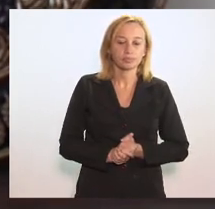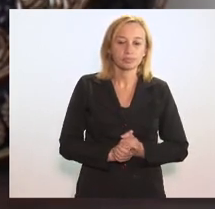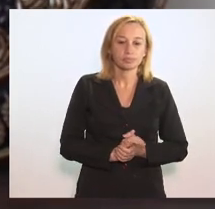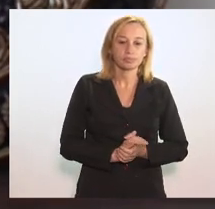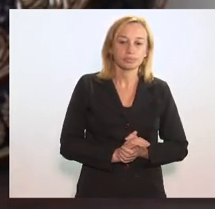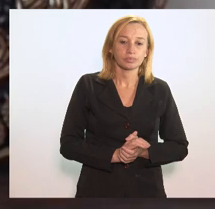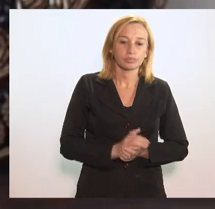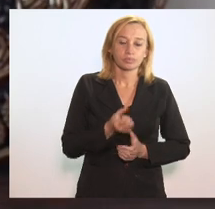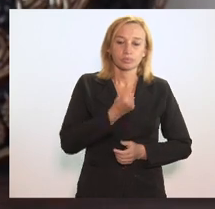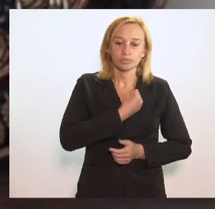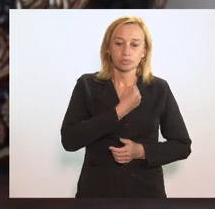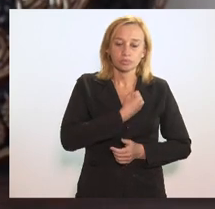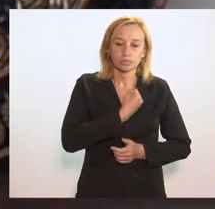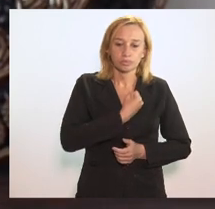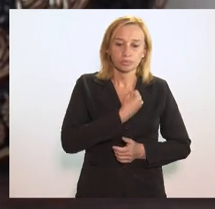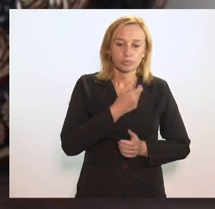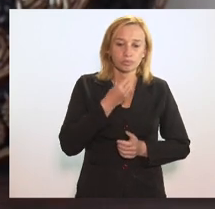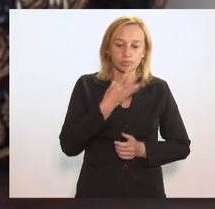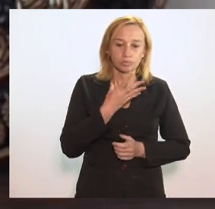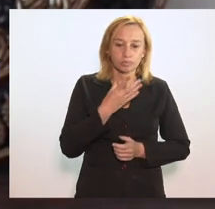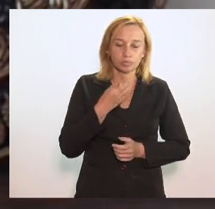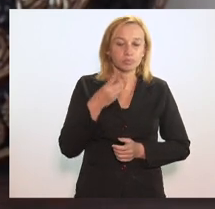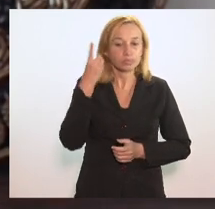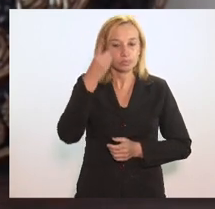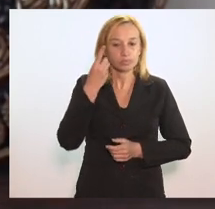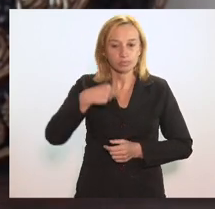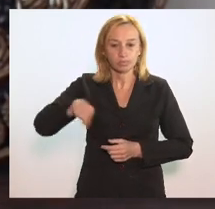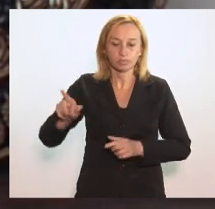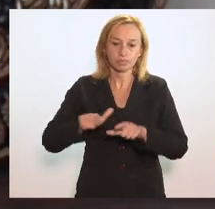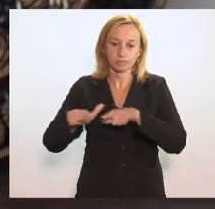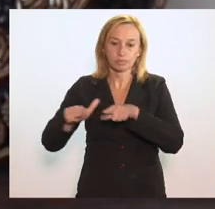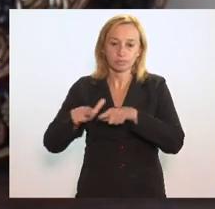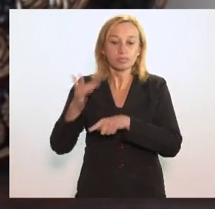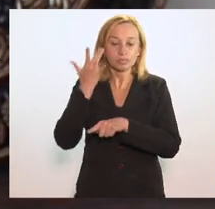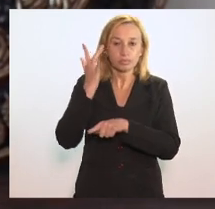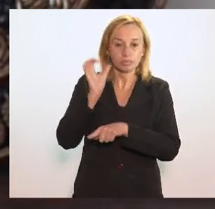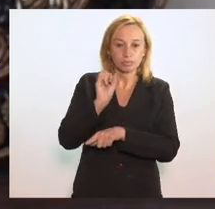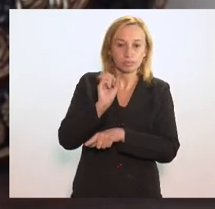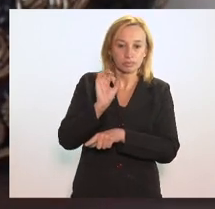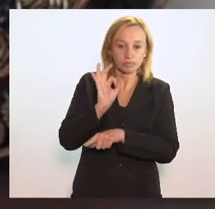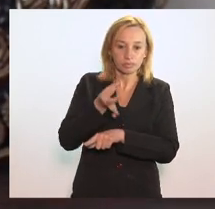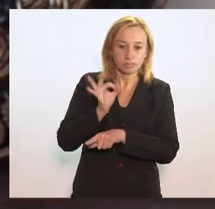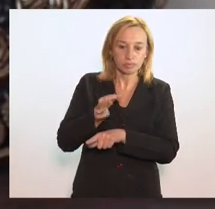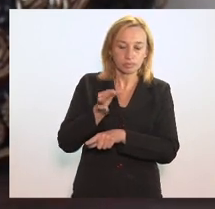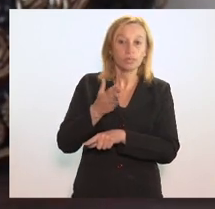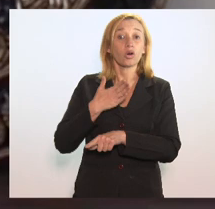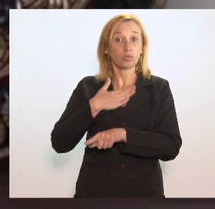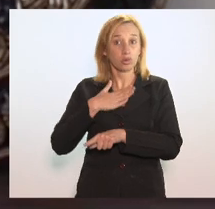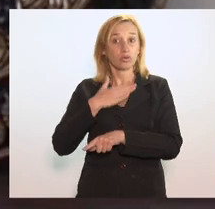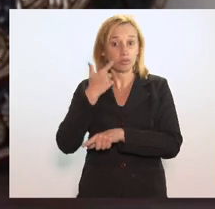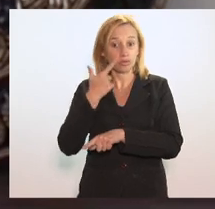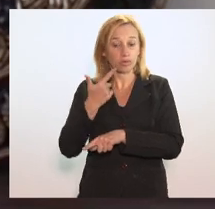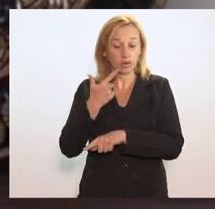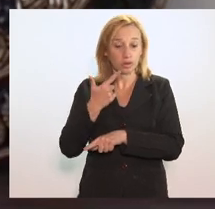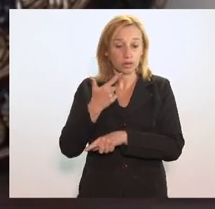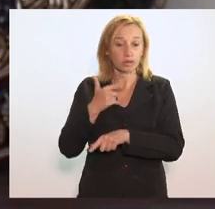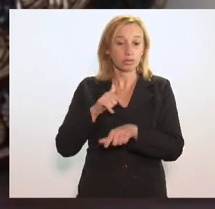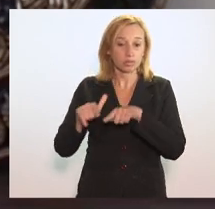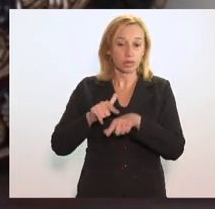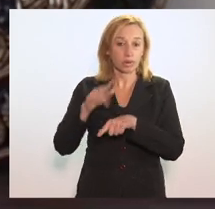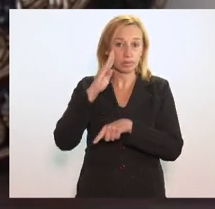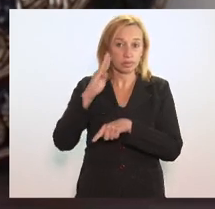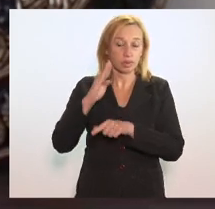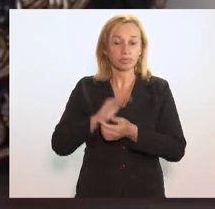parte dos deputados indo trabalhar e acho que é legítimo, porque é, ao meu ver, um serviço